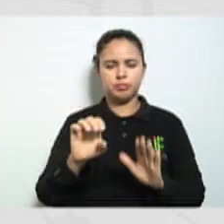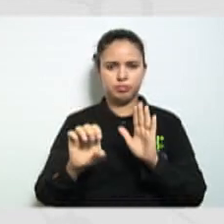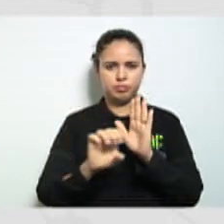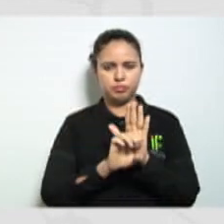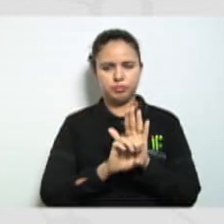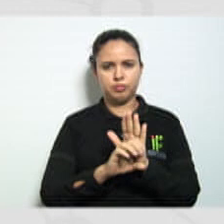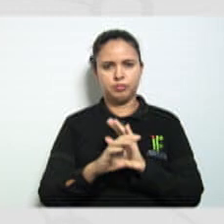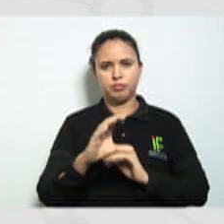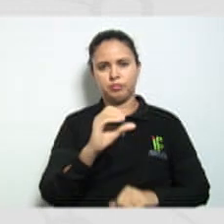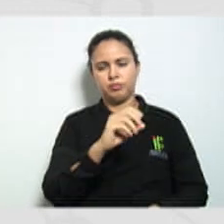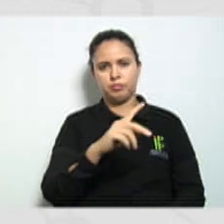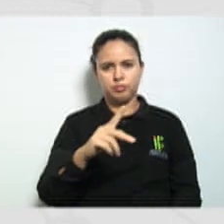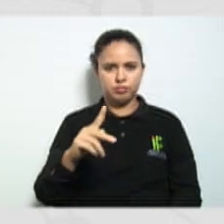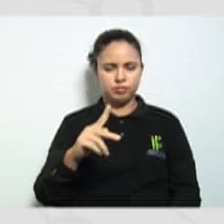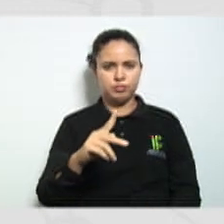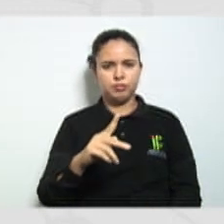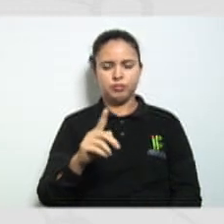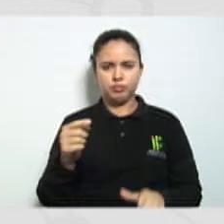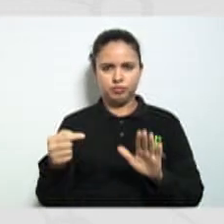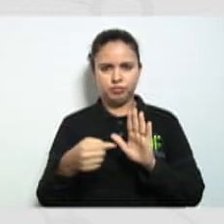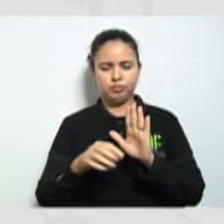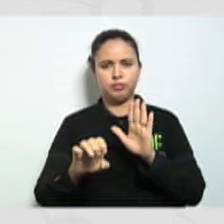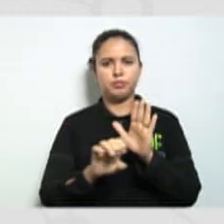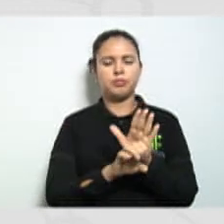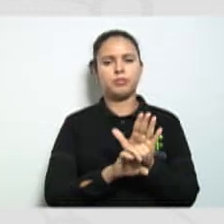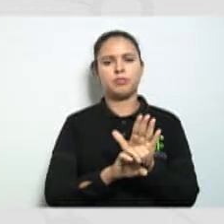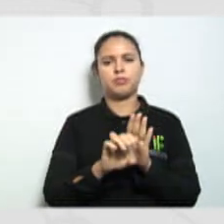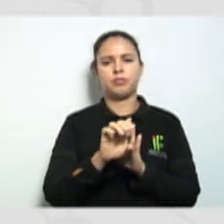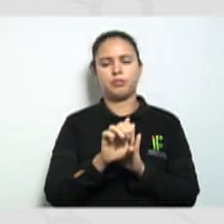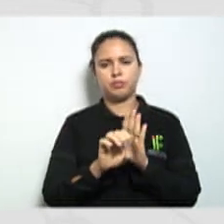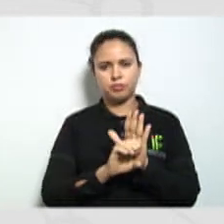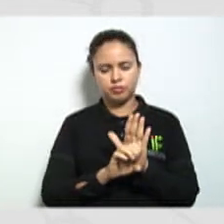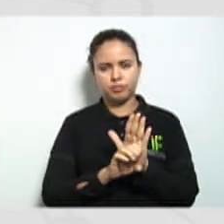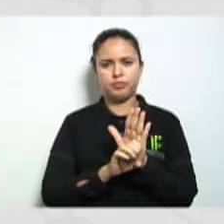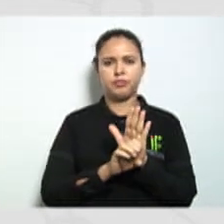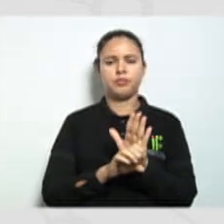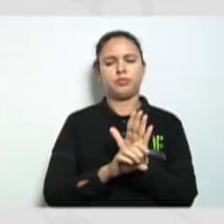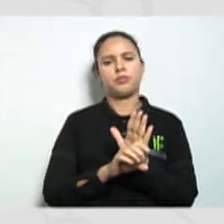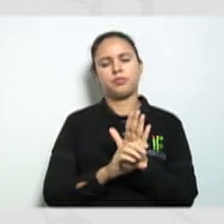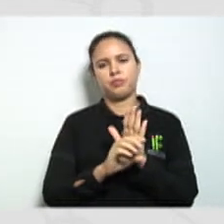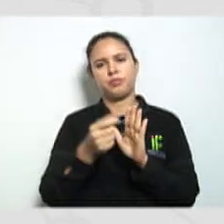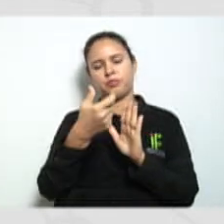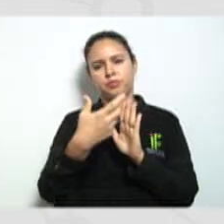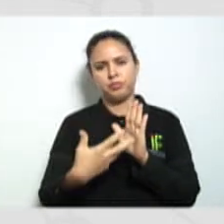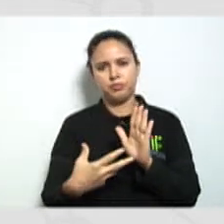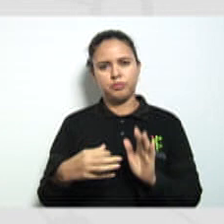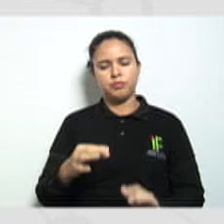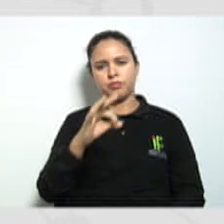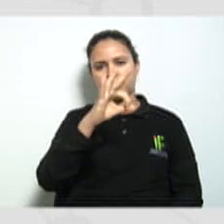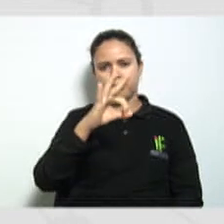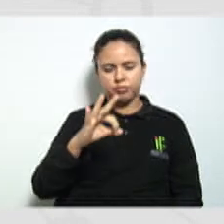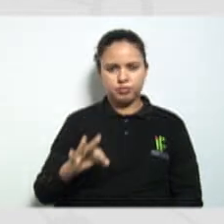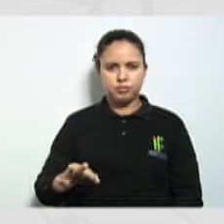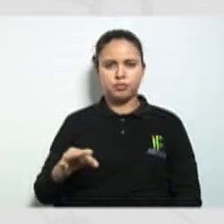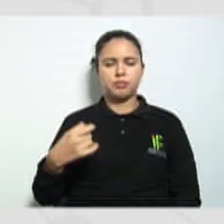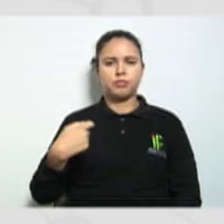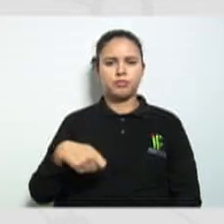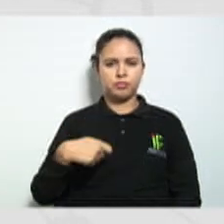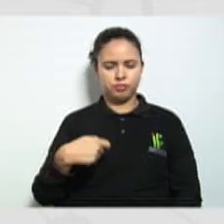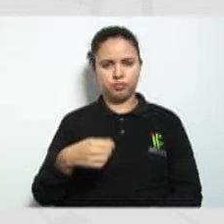estatuto. Então, no estatuto, diz quantos por cento, né, seguindo a Lei de Política Nacional